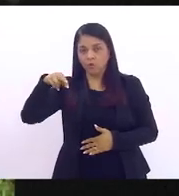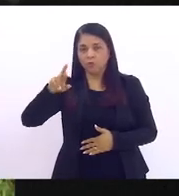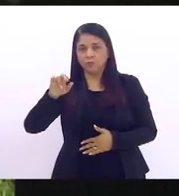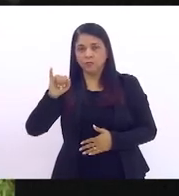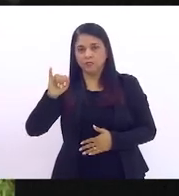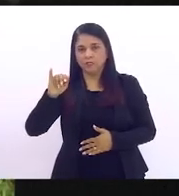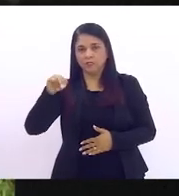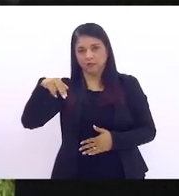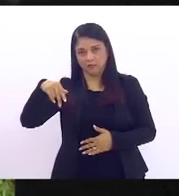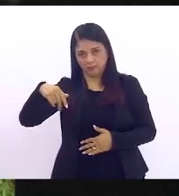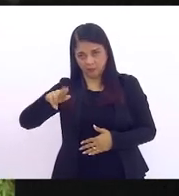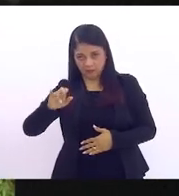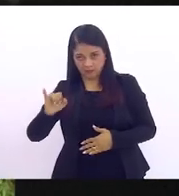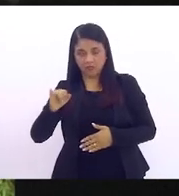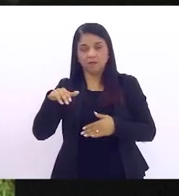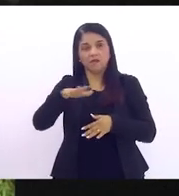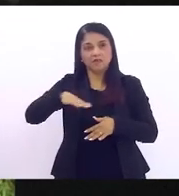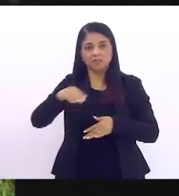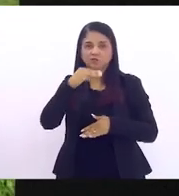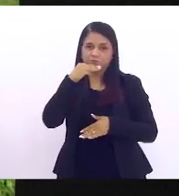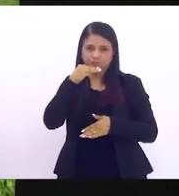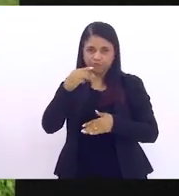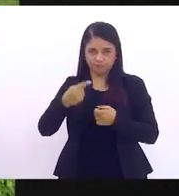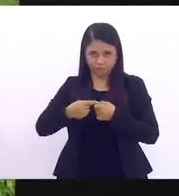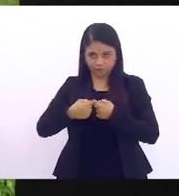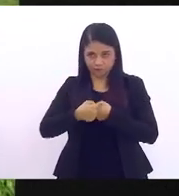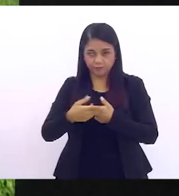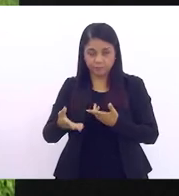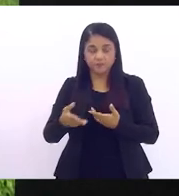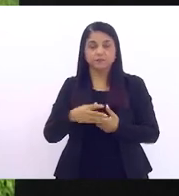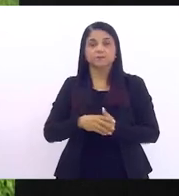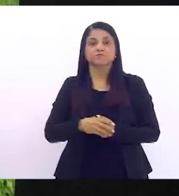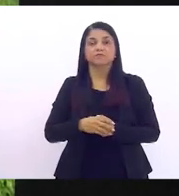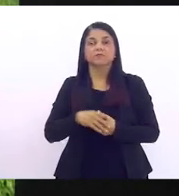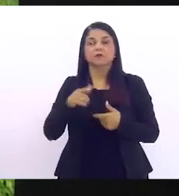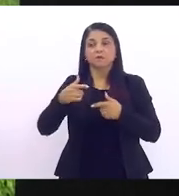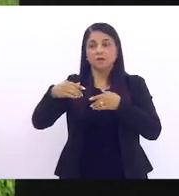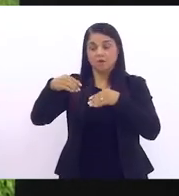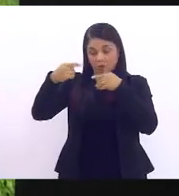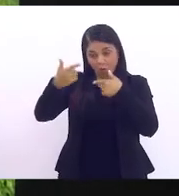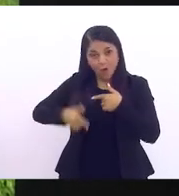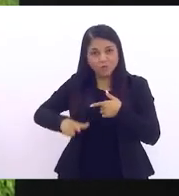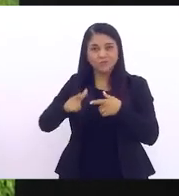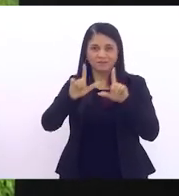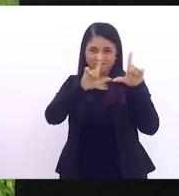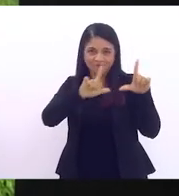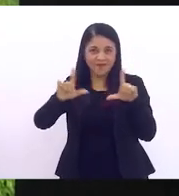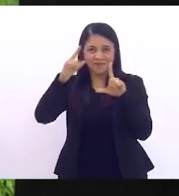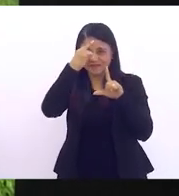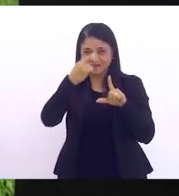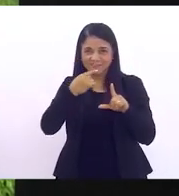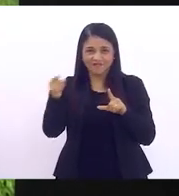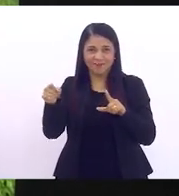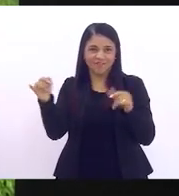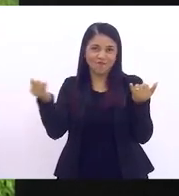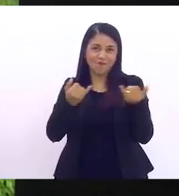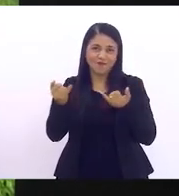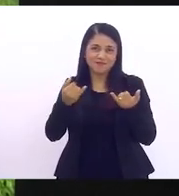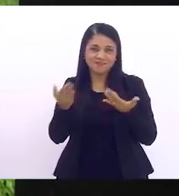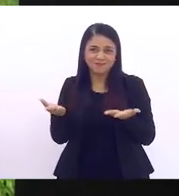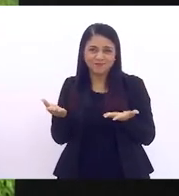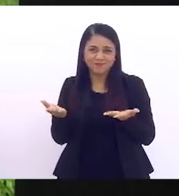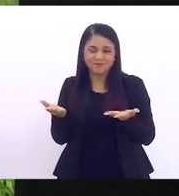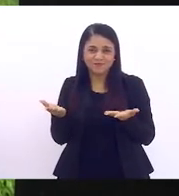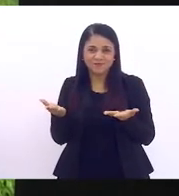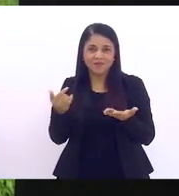favor lá outro banner né então esse são as informações e eu